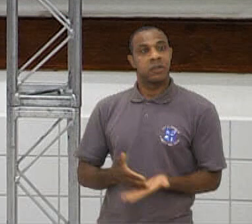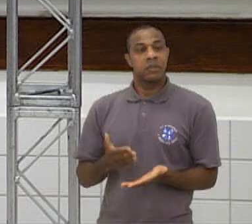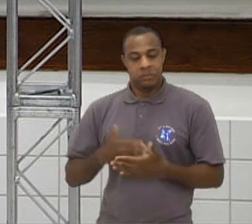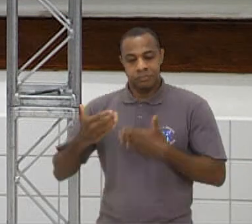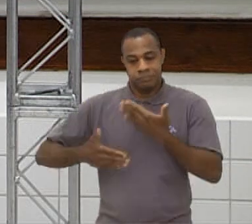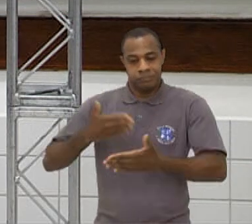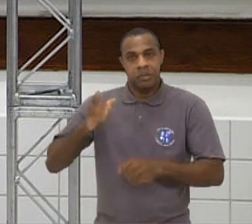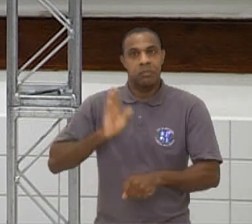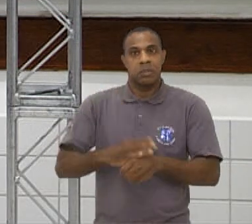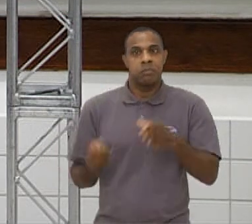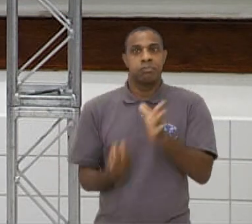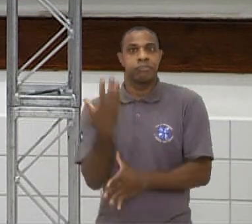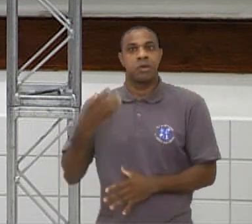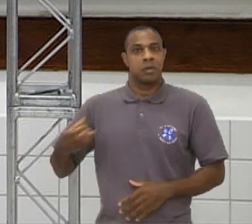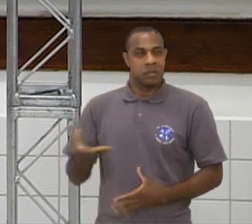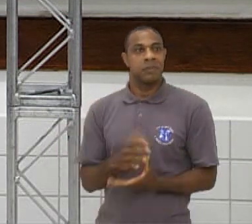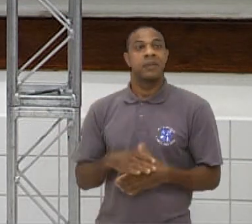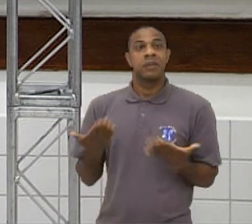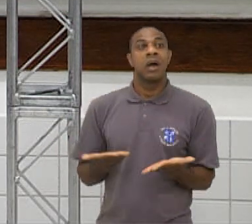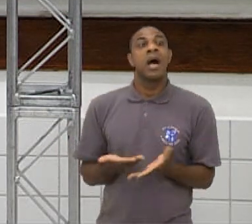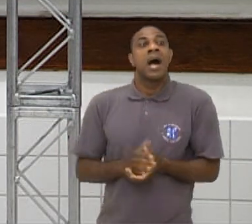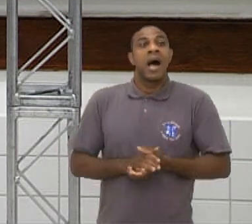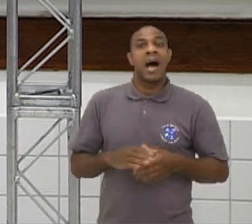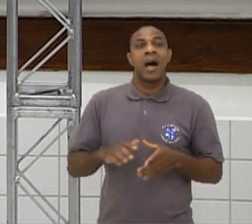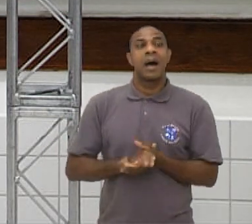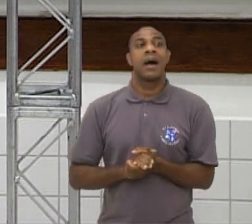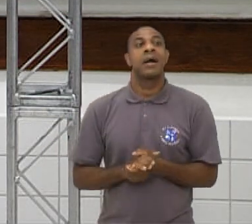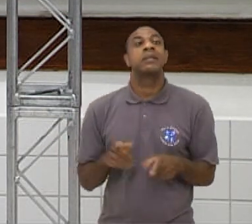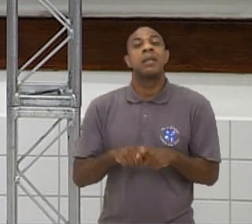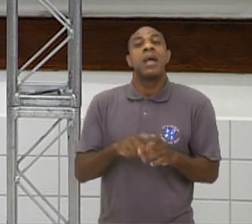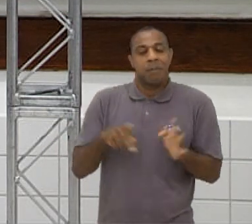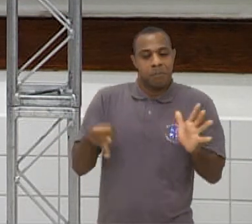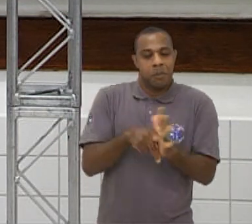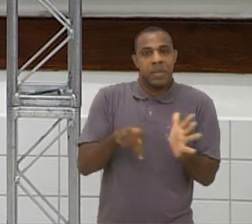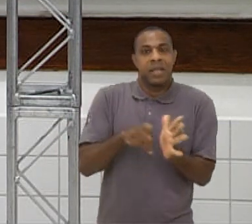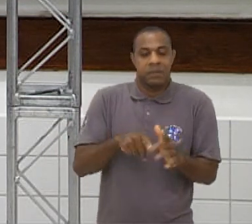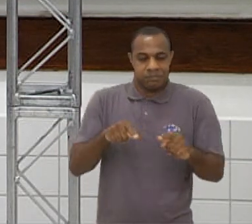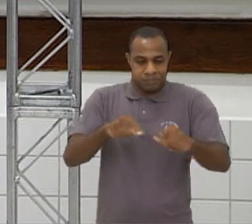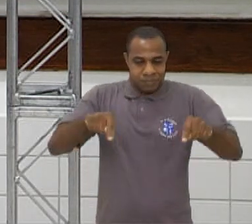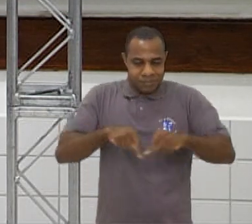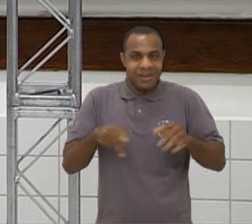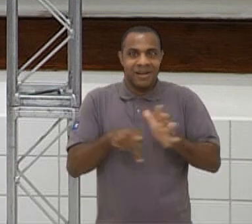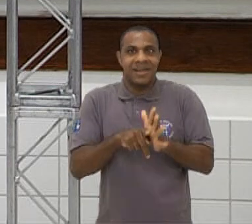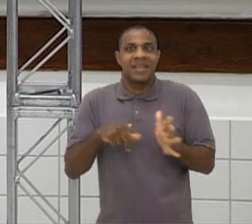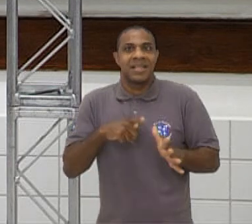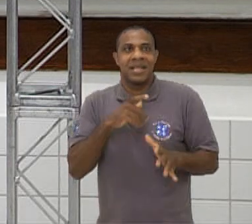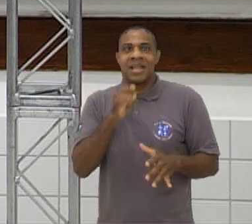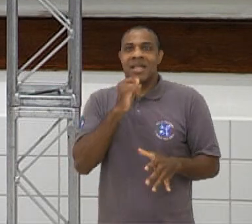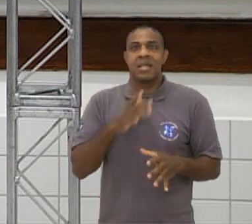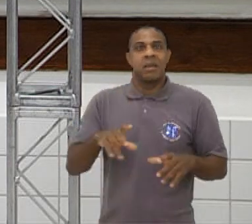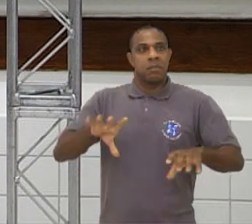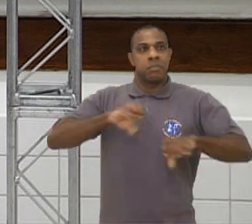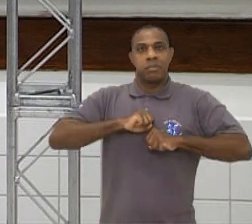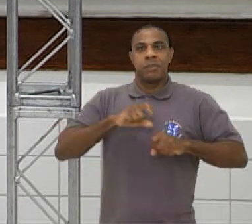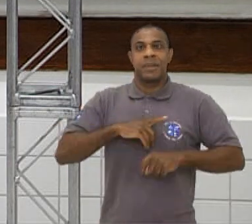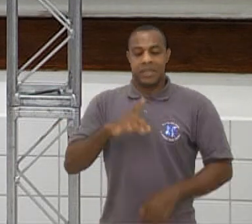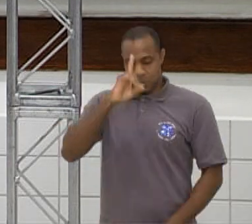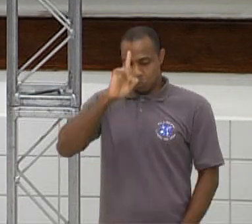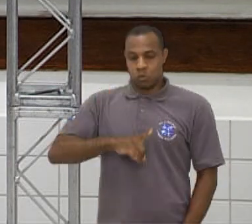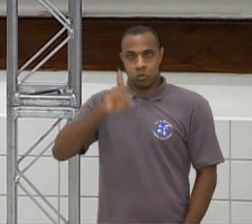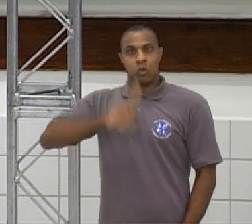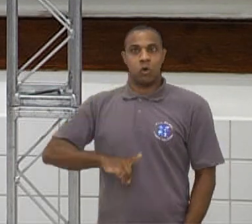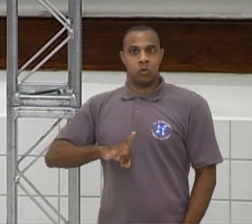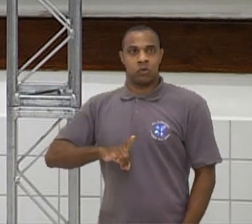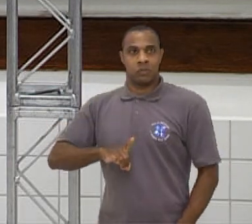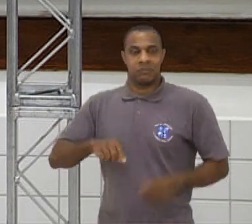determinado momento. A propriedade privada é quando a terra, por exemplo, deixa de ser do bem comum e passa a ter um dono. E